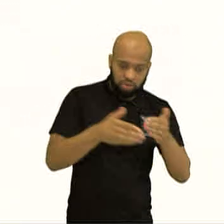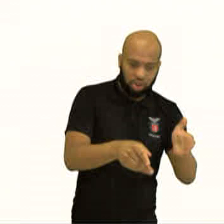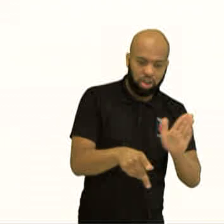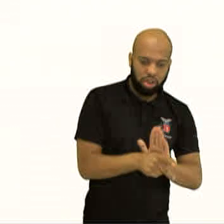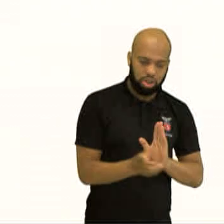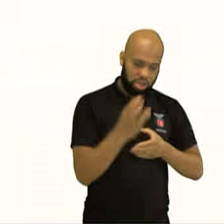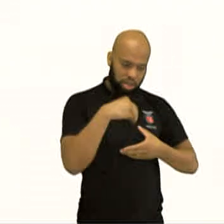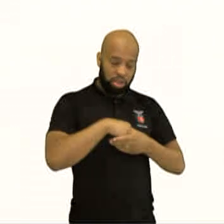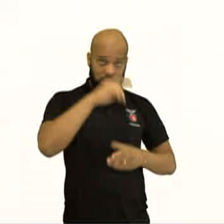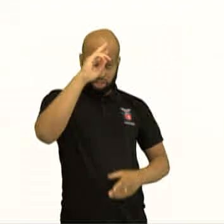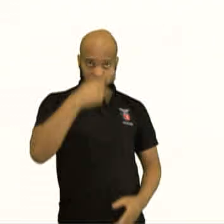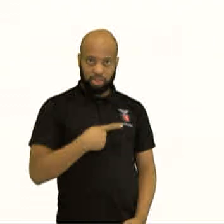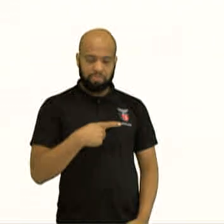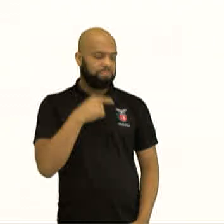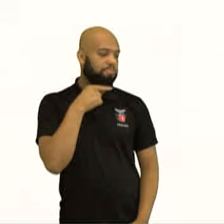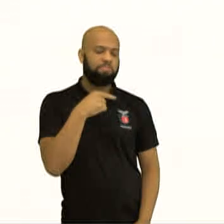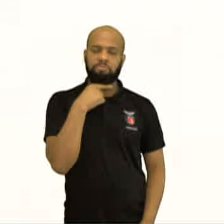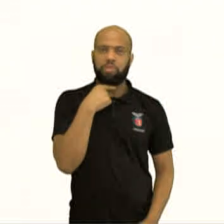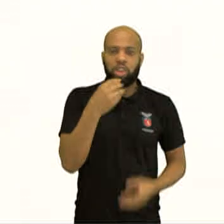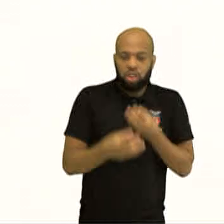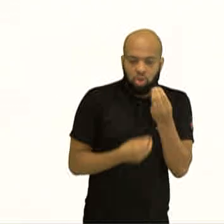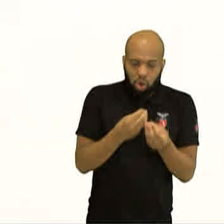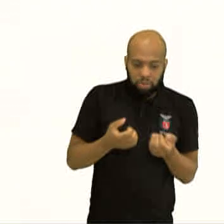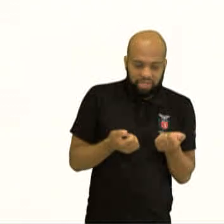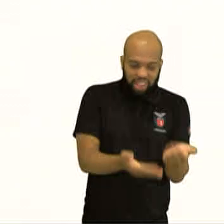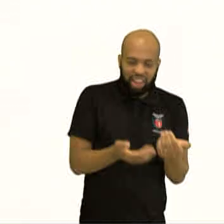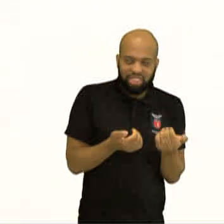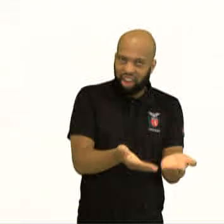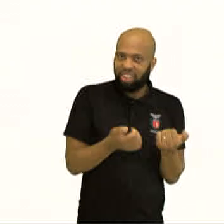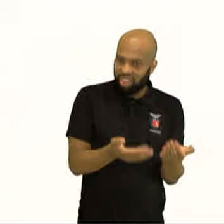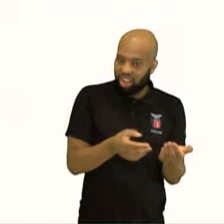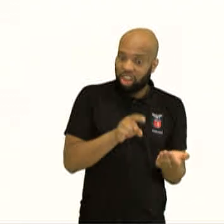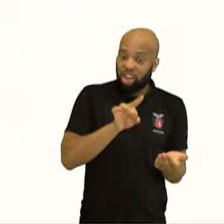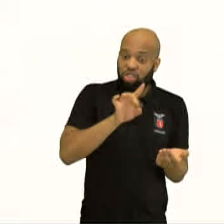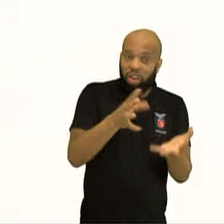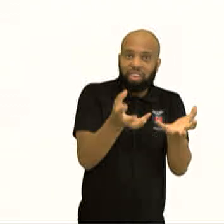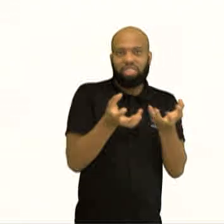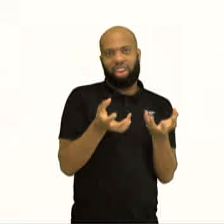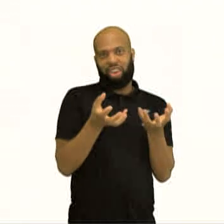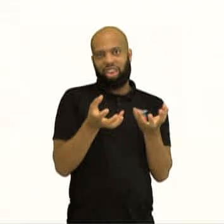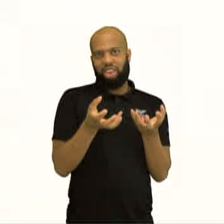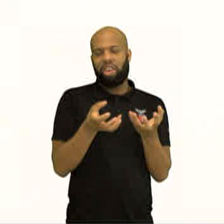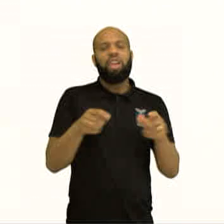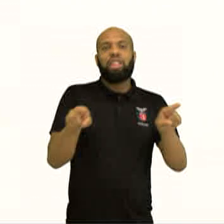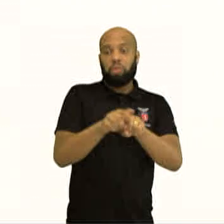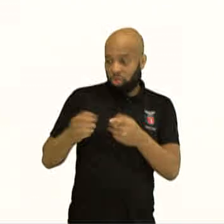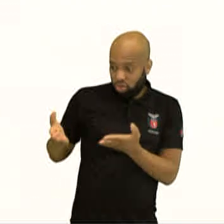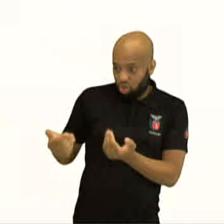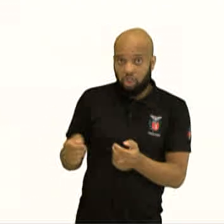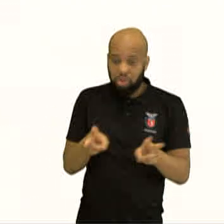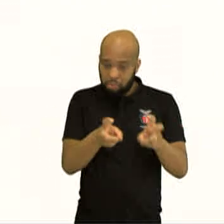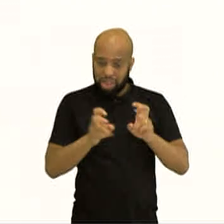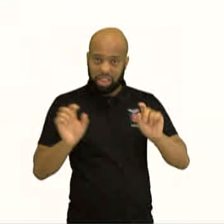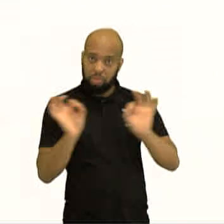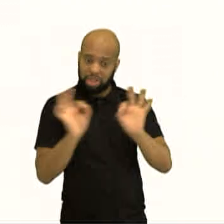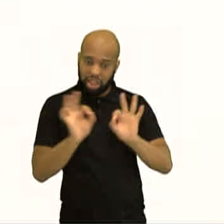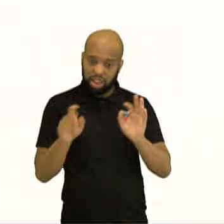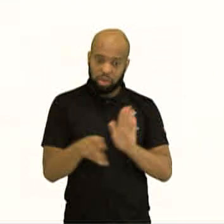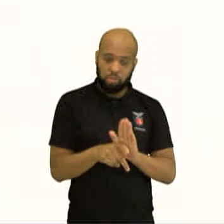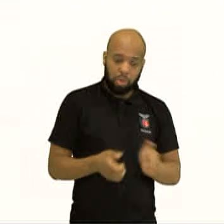mesmo não encontram espaço para essa doação, nem se apercebem plenamente do tanto que lhes é